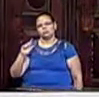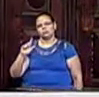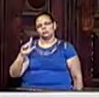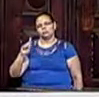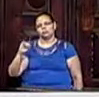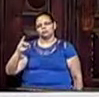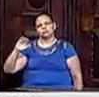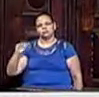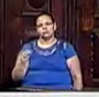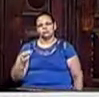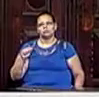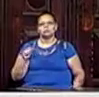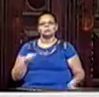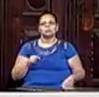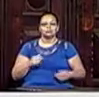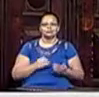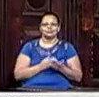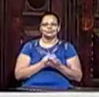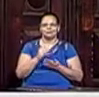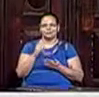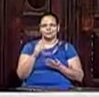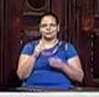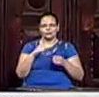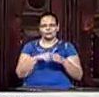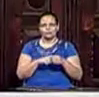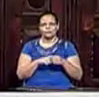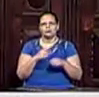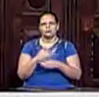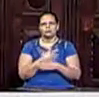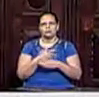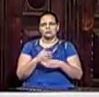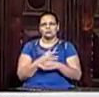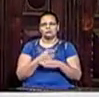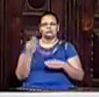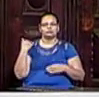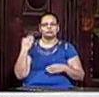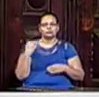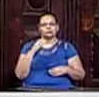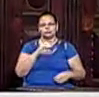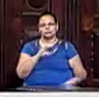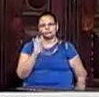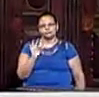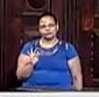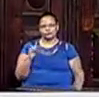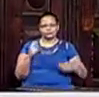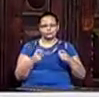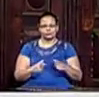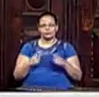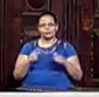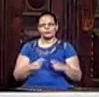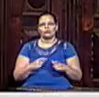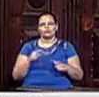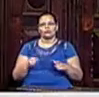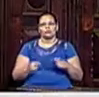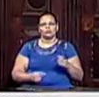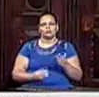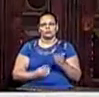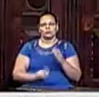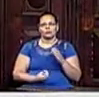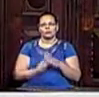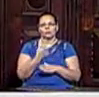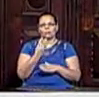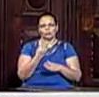Originalmente vinculado à cidade de Cabo Frio, São Pedro da Aldeia nasceu